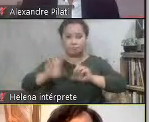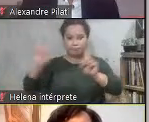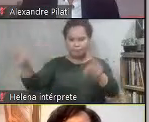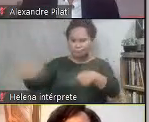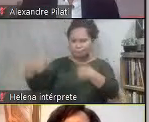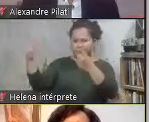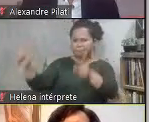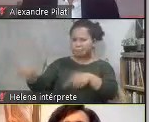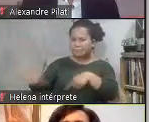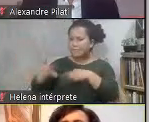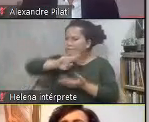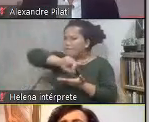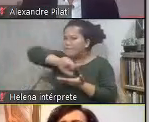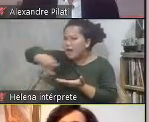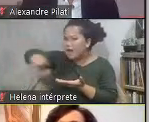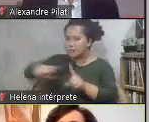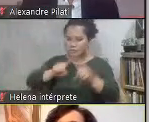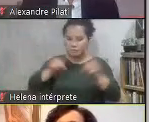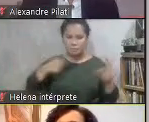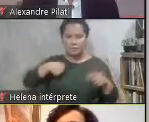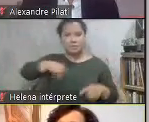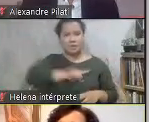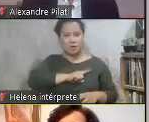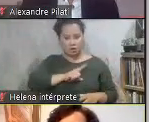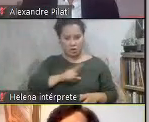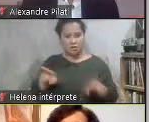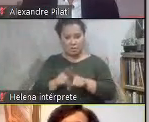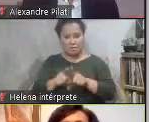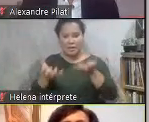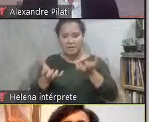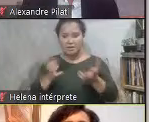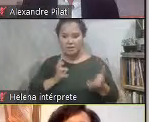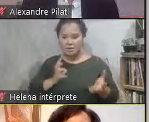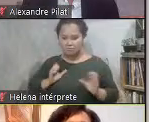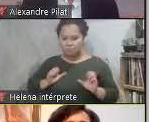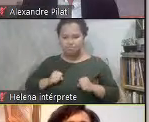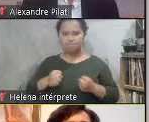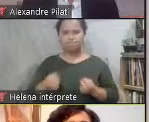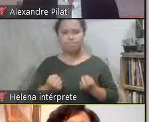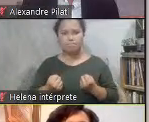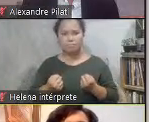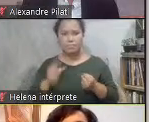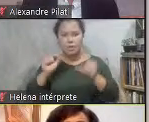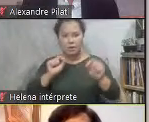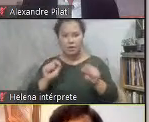assumimos um outro, que era de tornar a Semana Universitária uma atividade